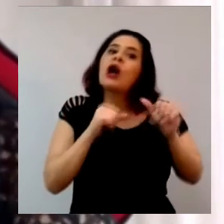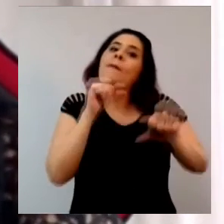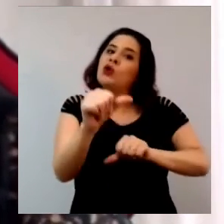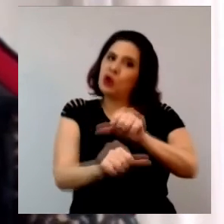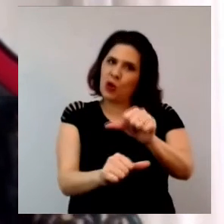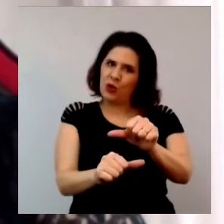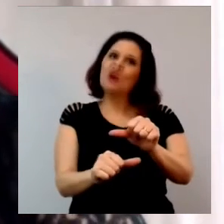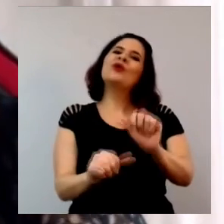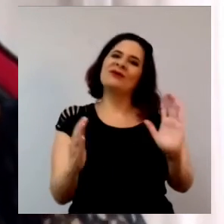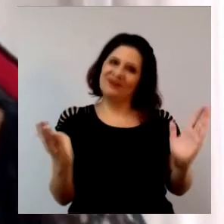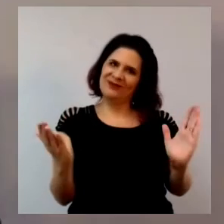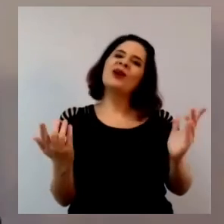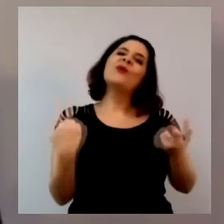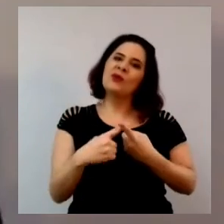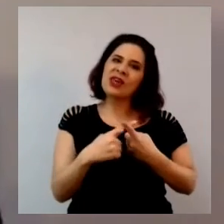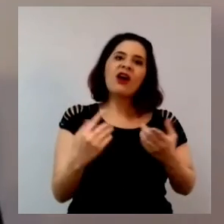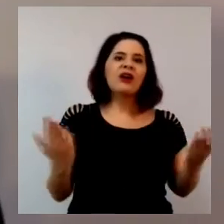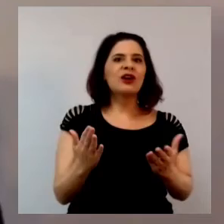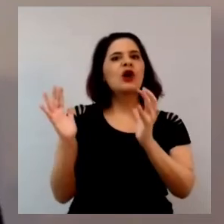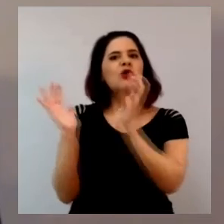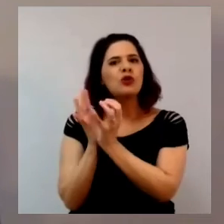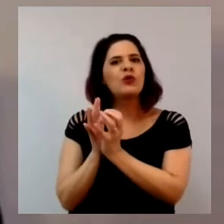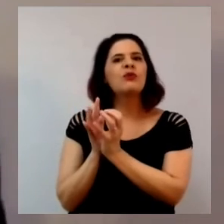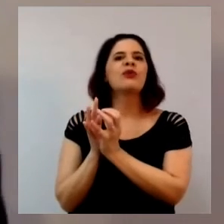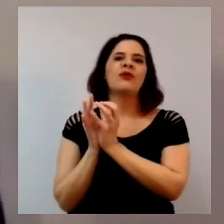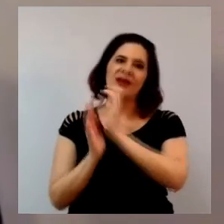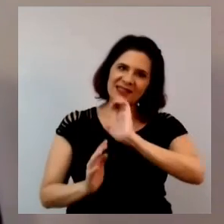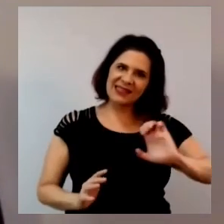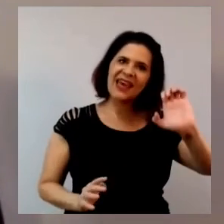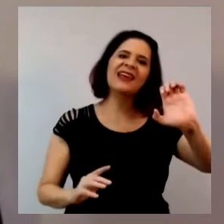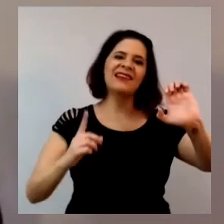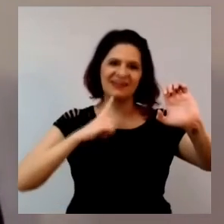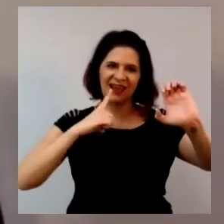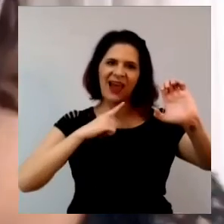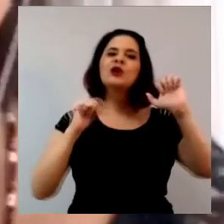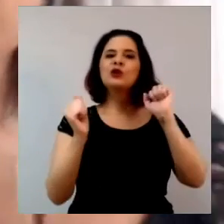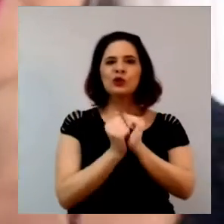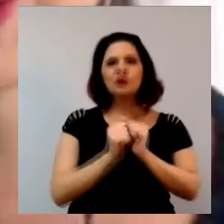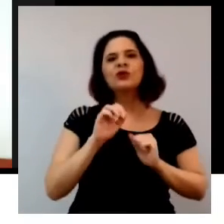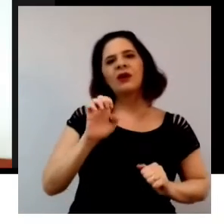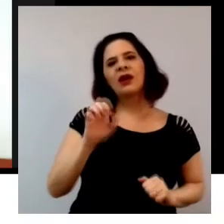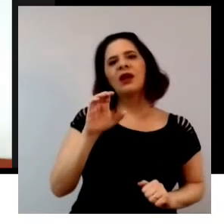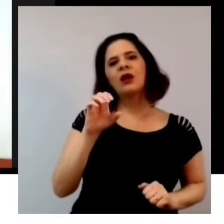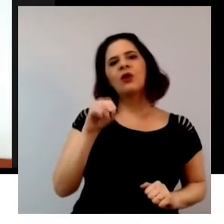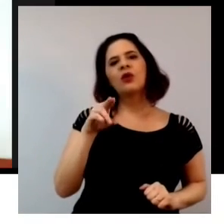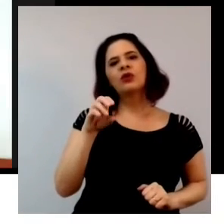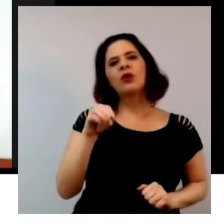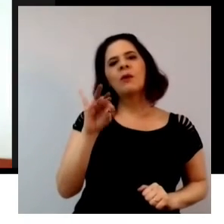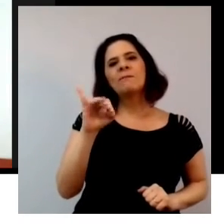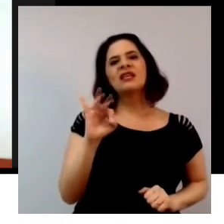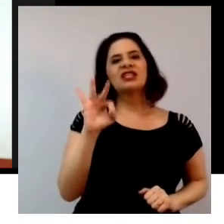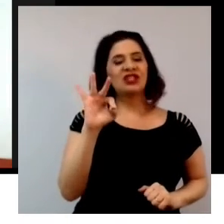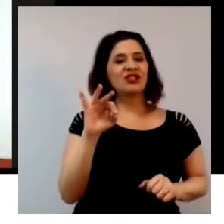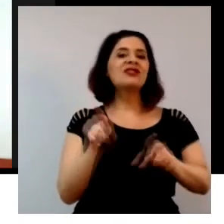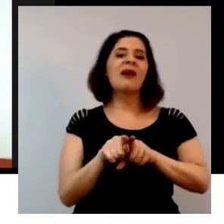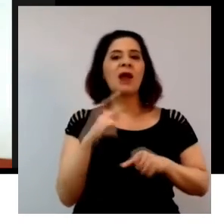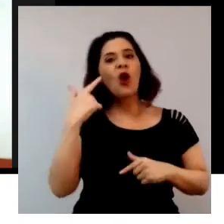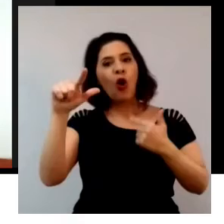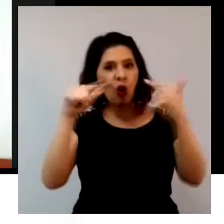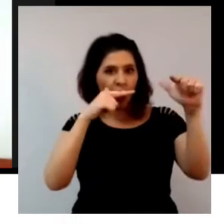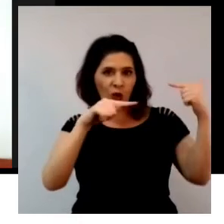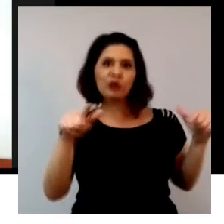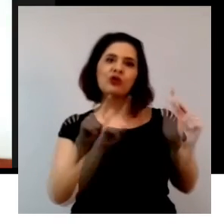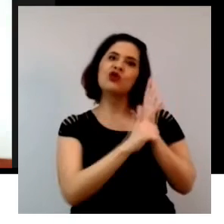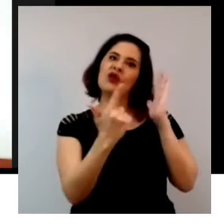junto com a Economist e com todos os outros veículos jornalísticos, né?